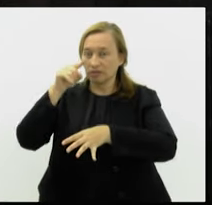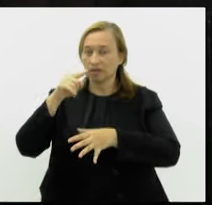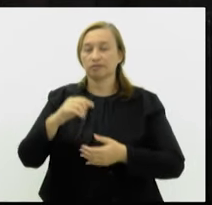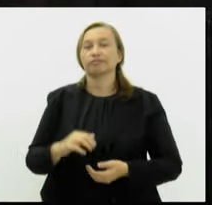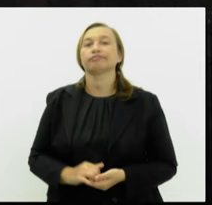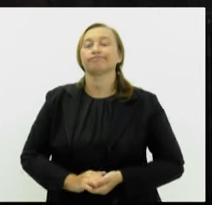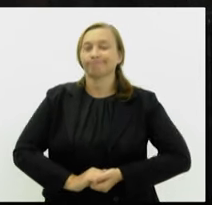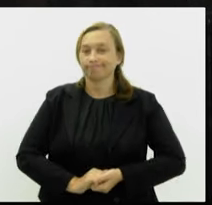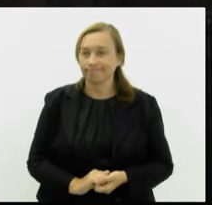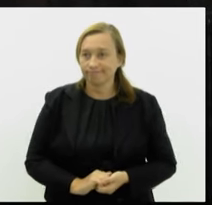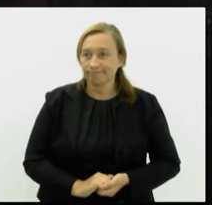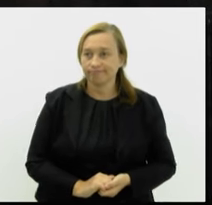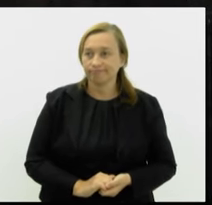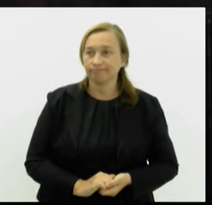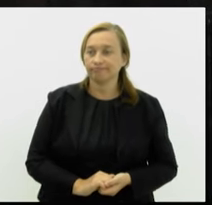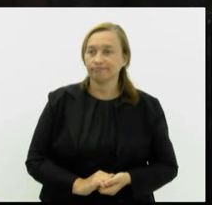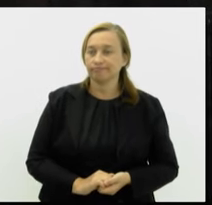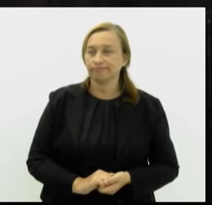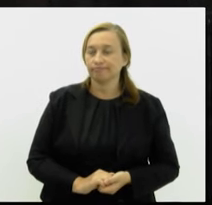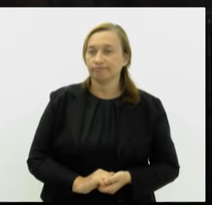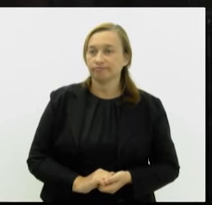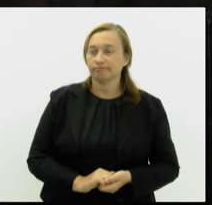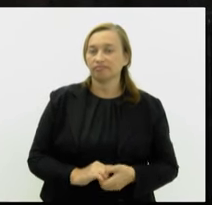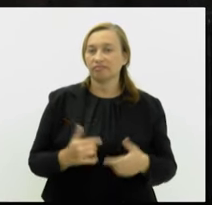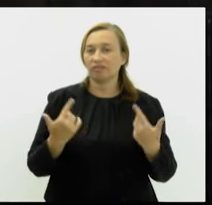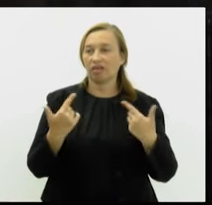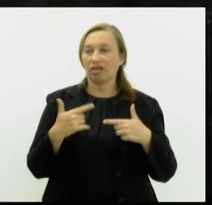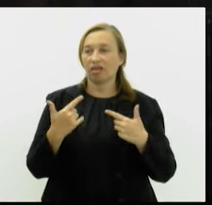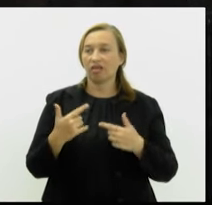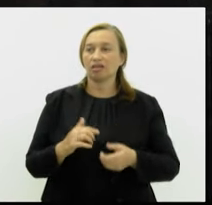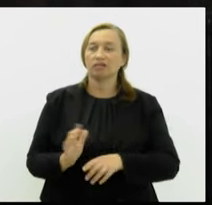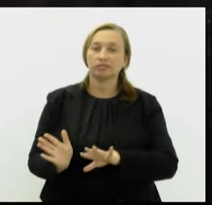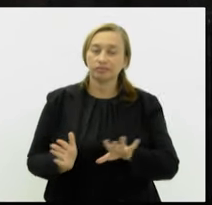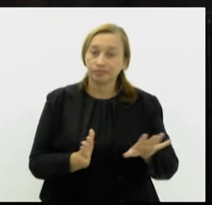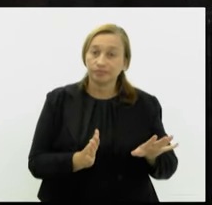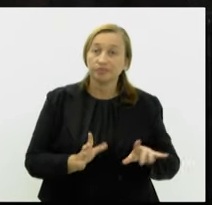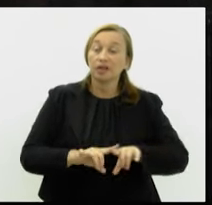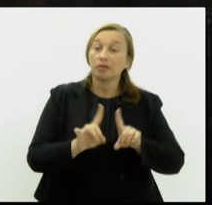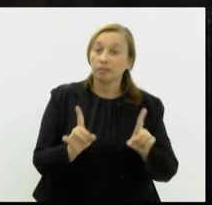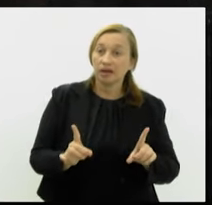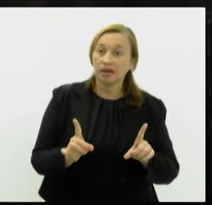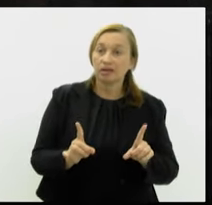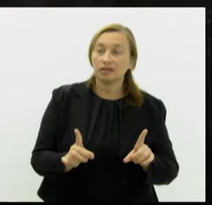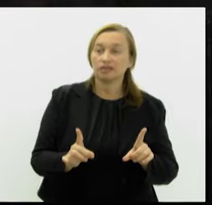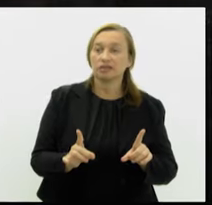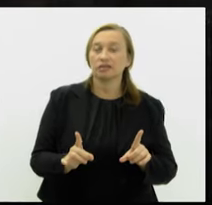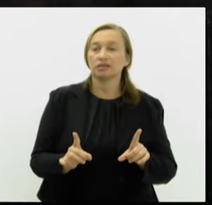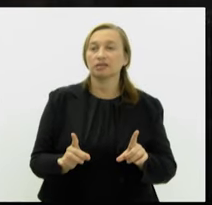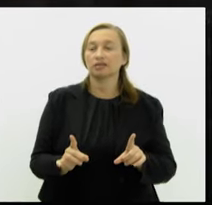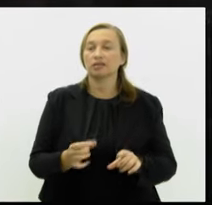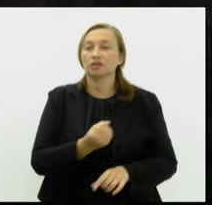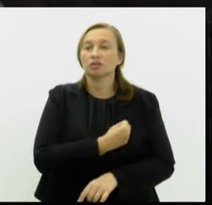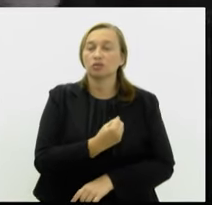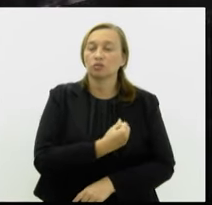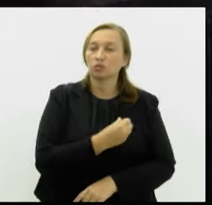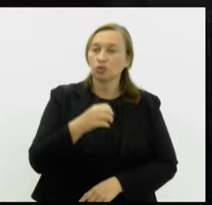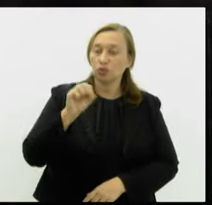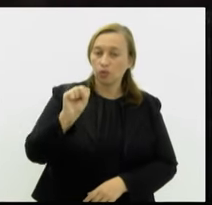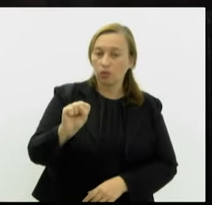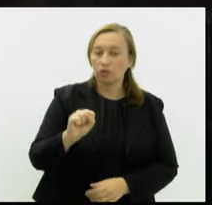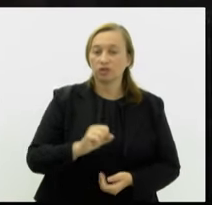Mas a aditiva número 8, deputado Carlos Mink, diz o seguinte: os recursos